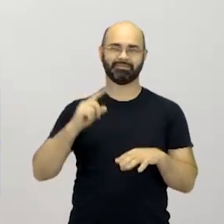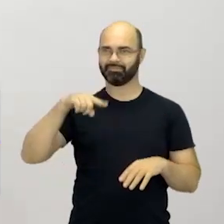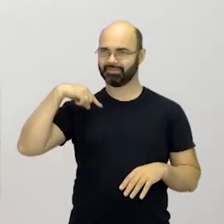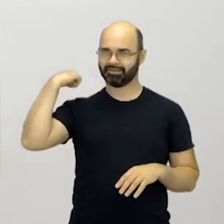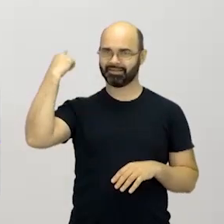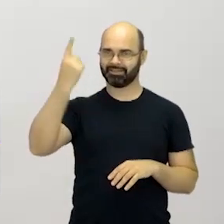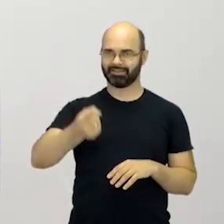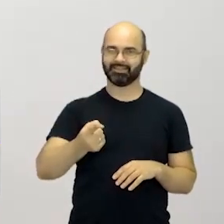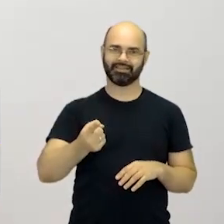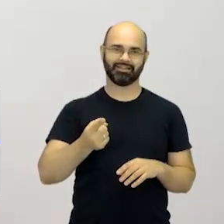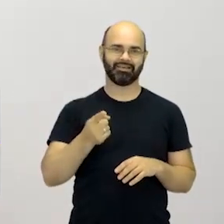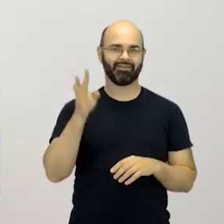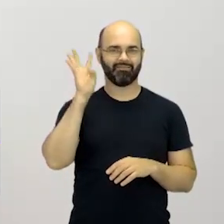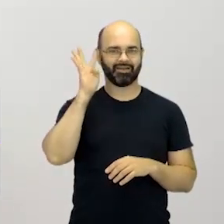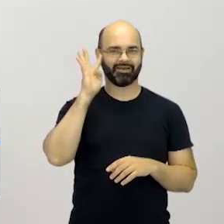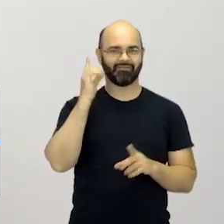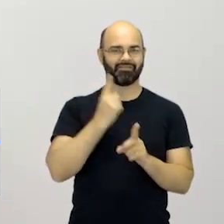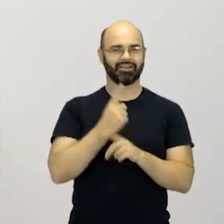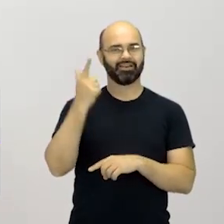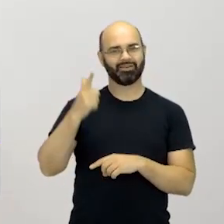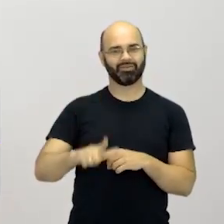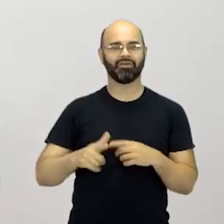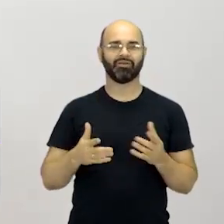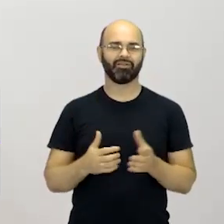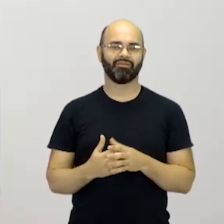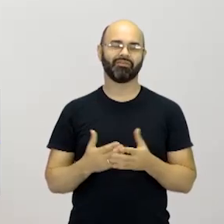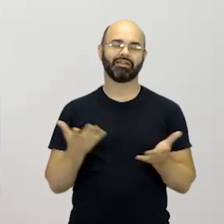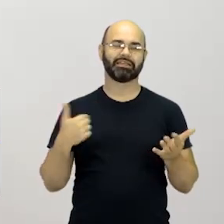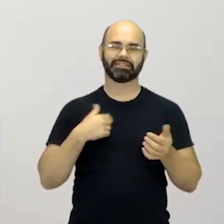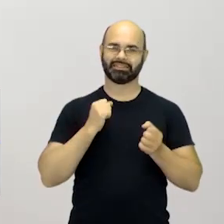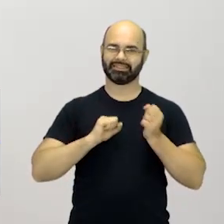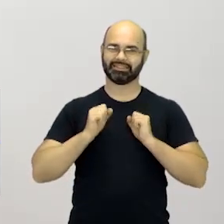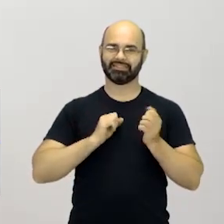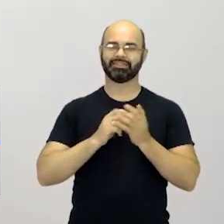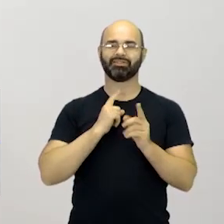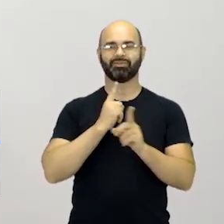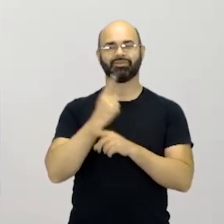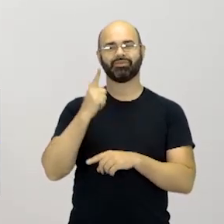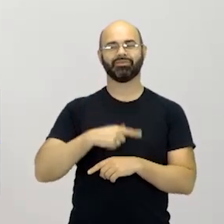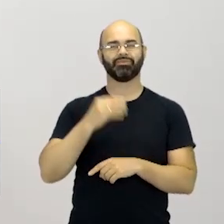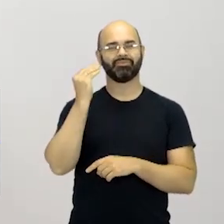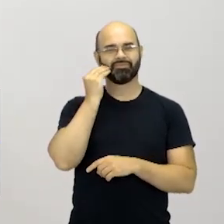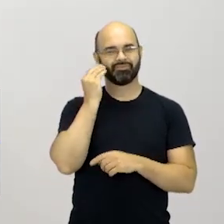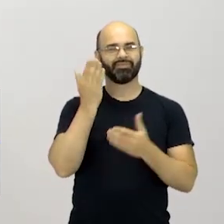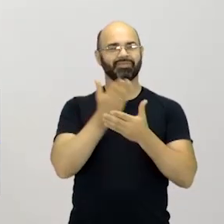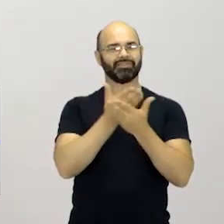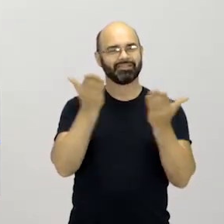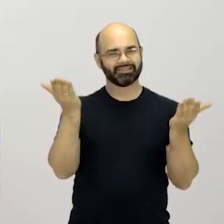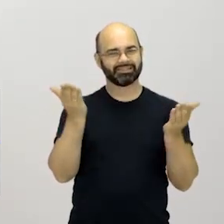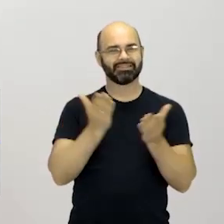na próxima quarta-feira, tá certo? E eu vou ficar ansioso para vê-los. Um cheiro, um beijo, um